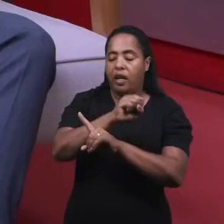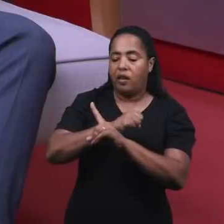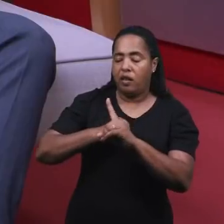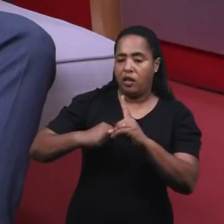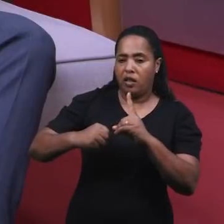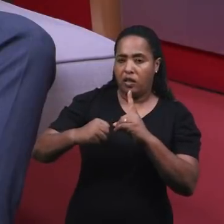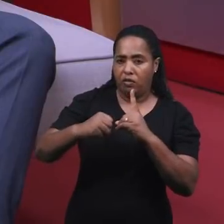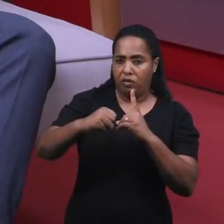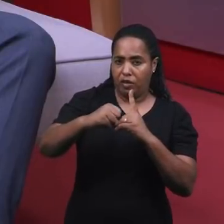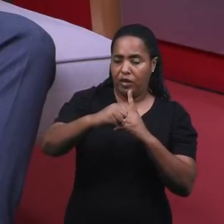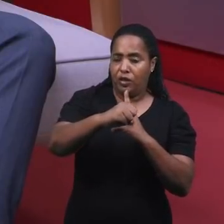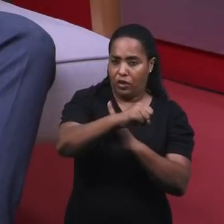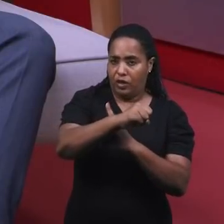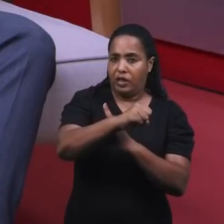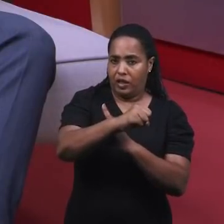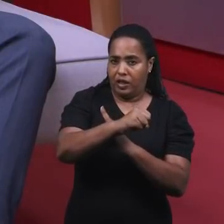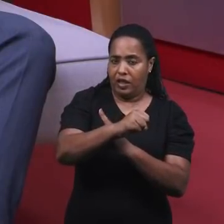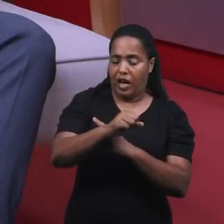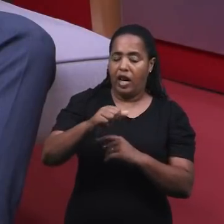predominantemente